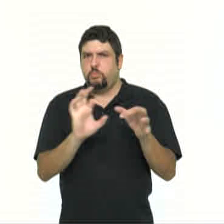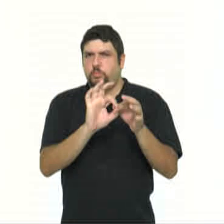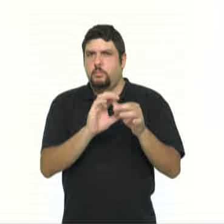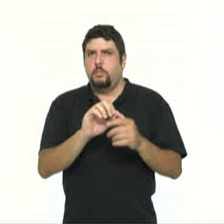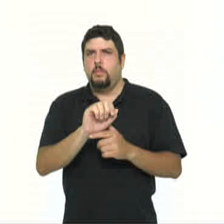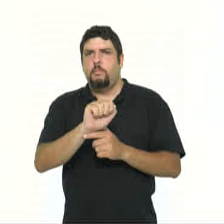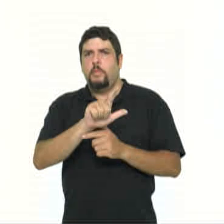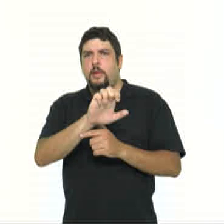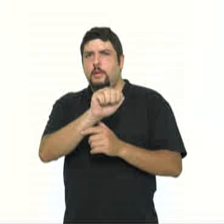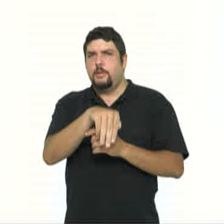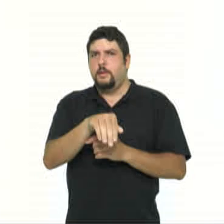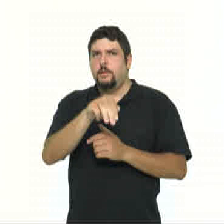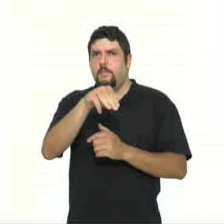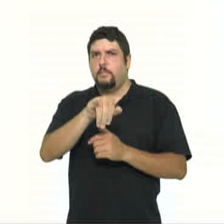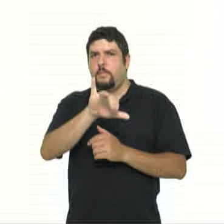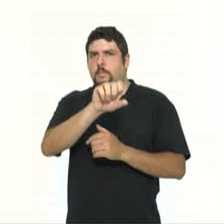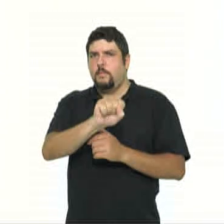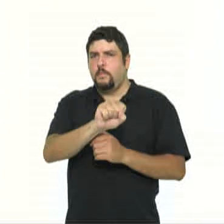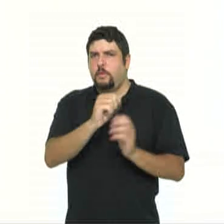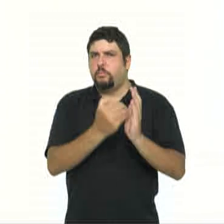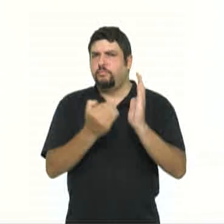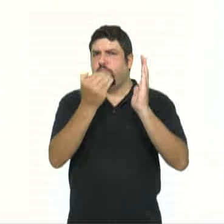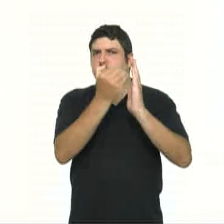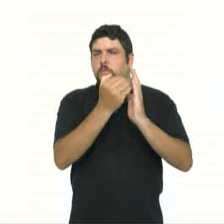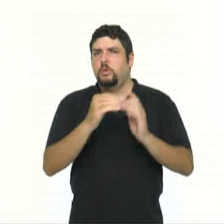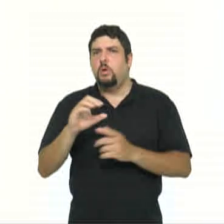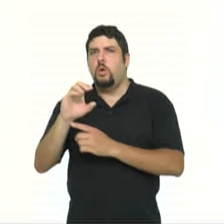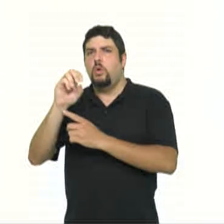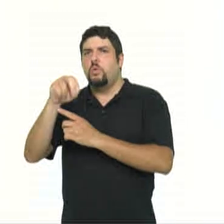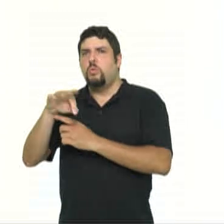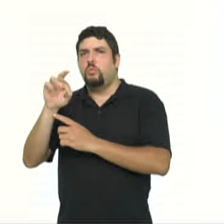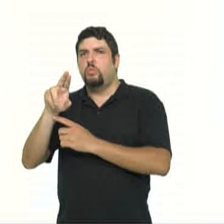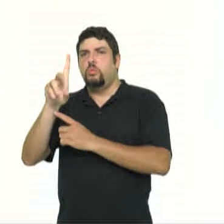mais e o contudo, elas dão a ideia de